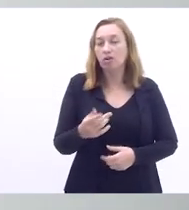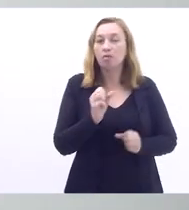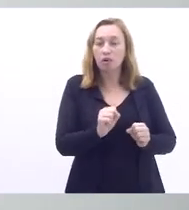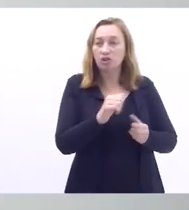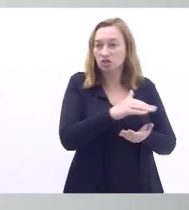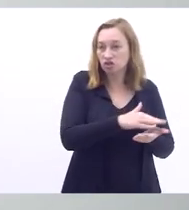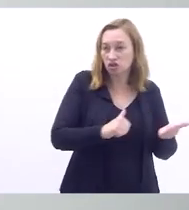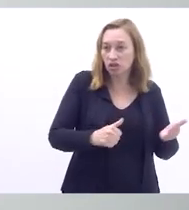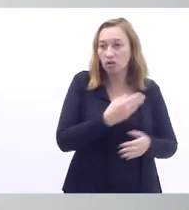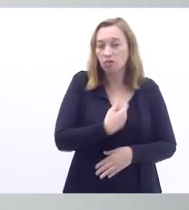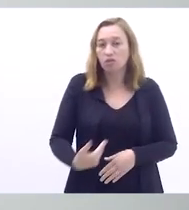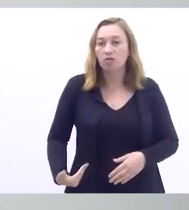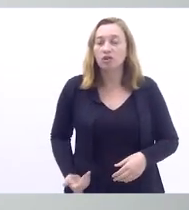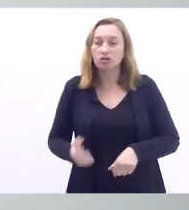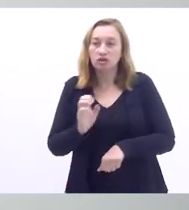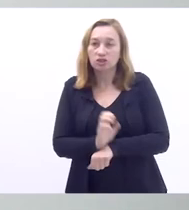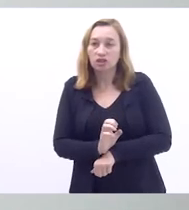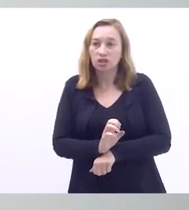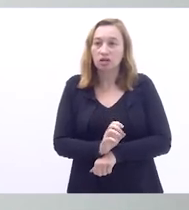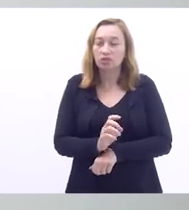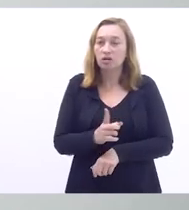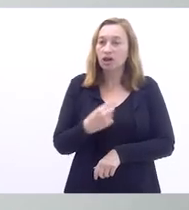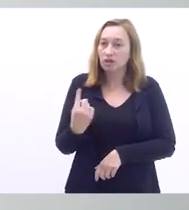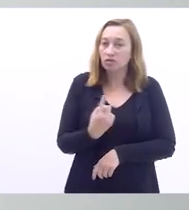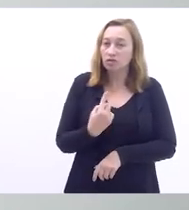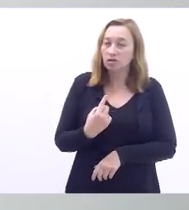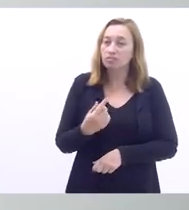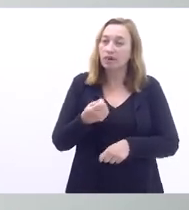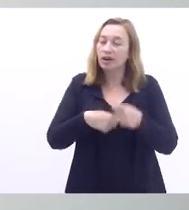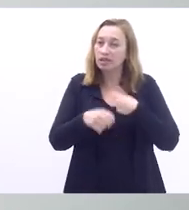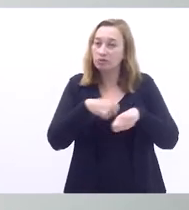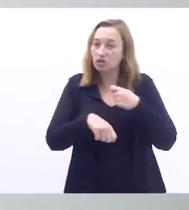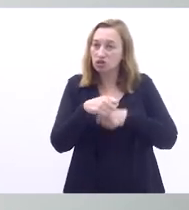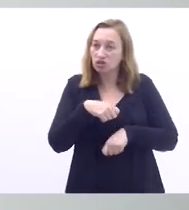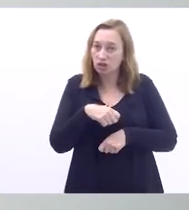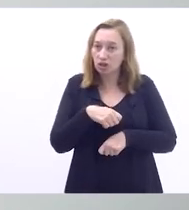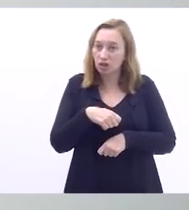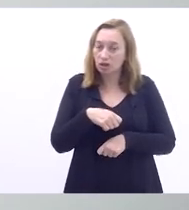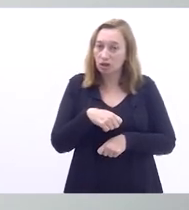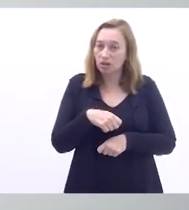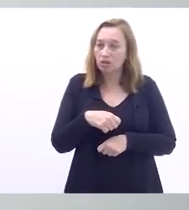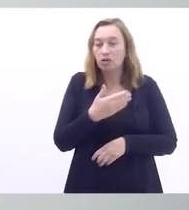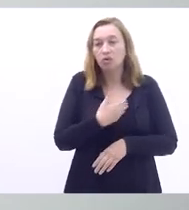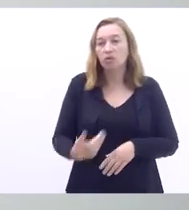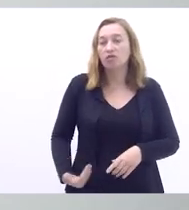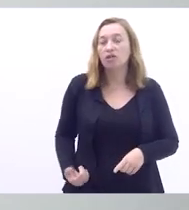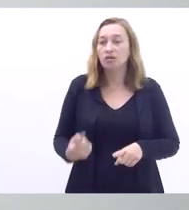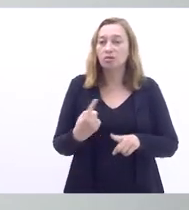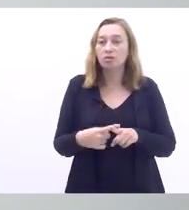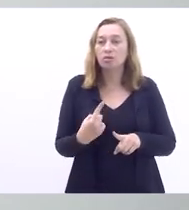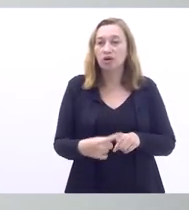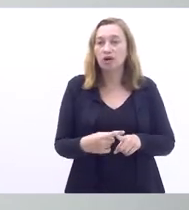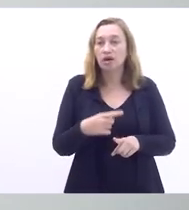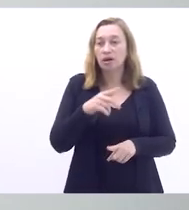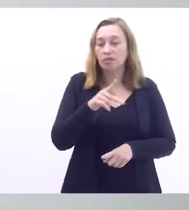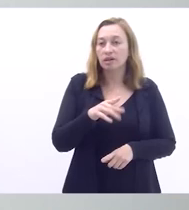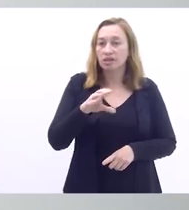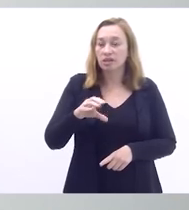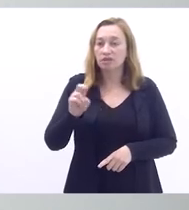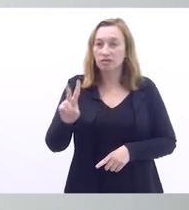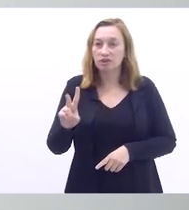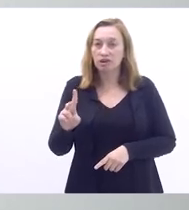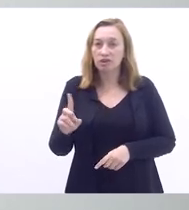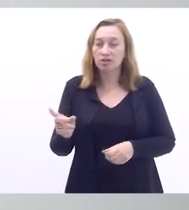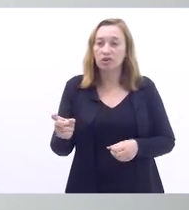governo do estado do Rio de Janeiro vai ser um talvez não é do agrado de Brasília porque o percebeu Parece que foi para Brasília e retorna